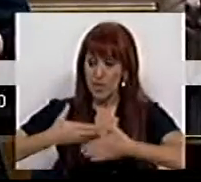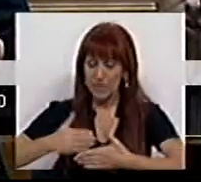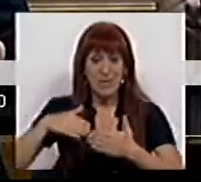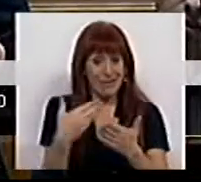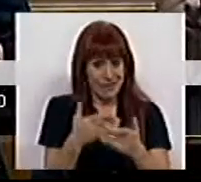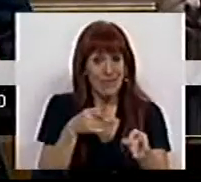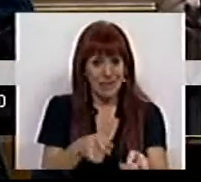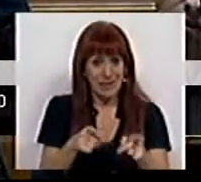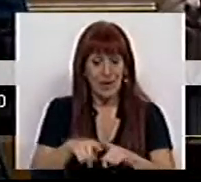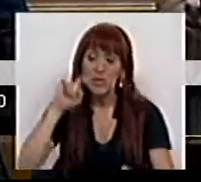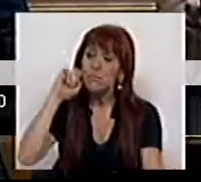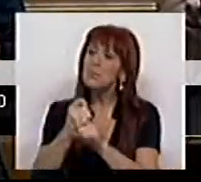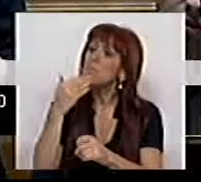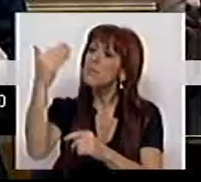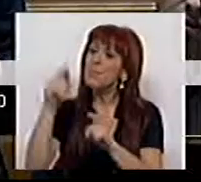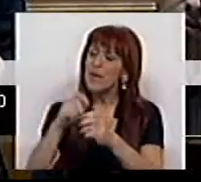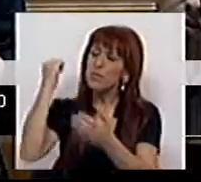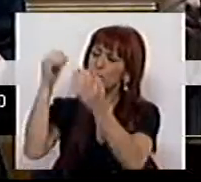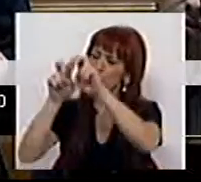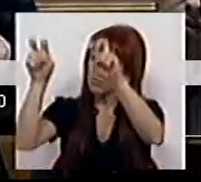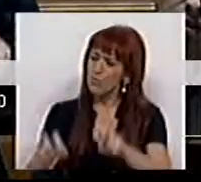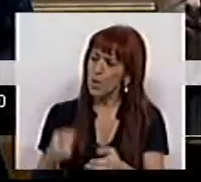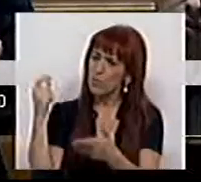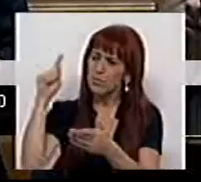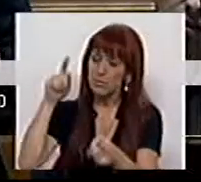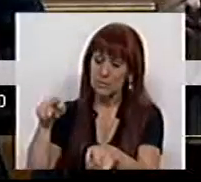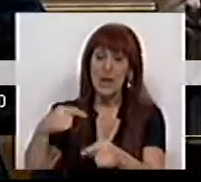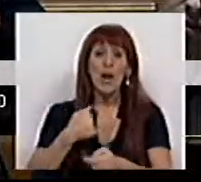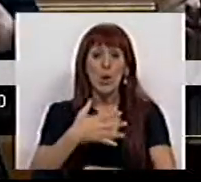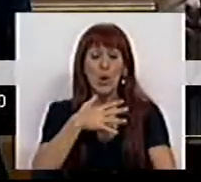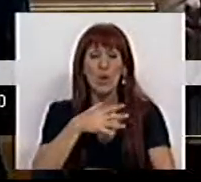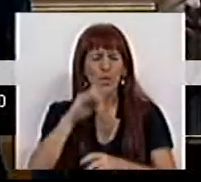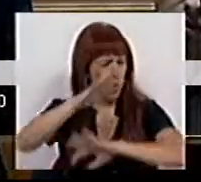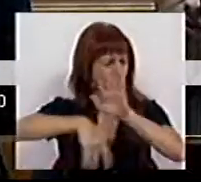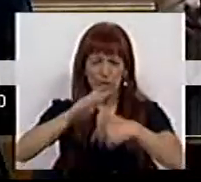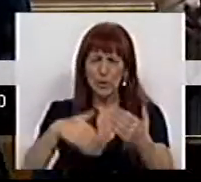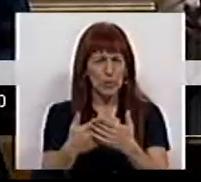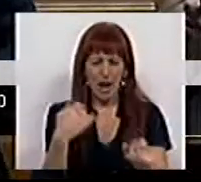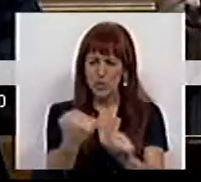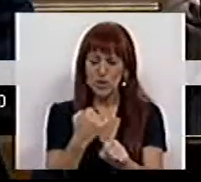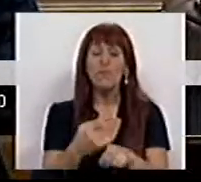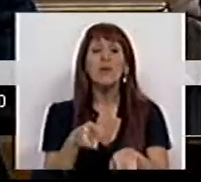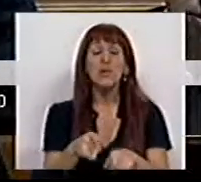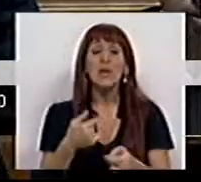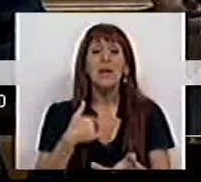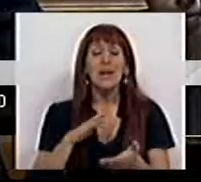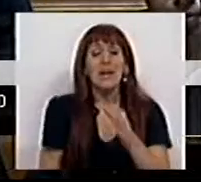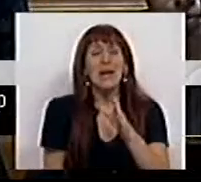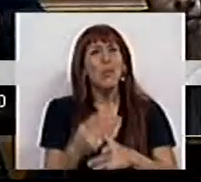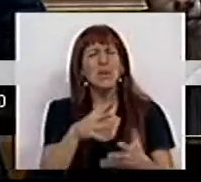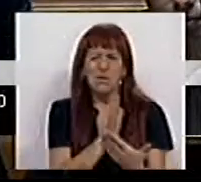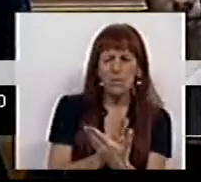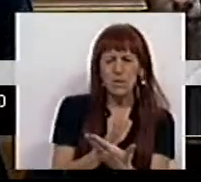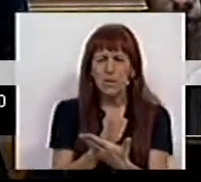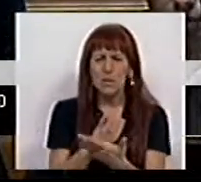leva ao requerimento de um certificado, cria aqui uma confusão nos serviços e cria aqui uma